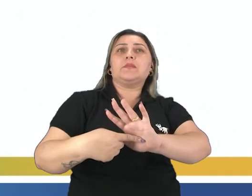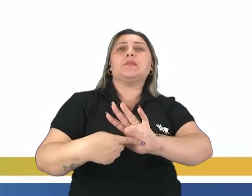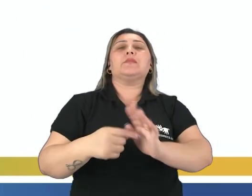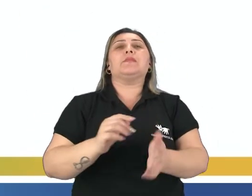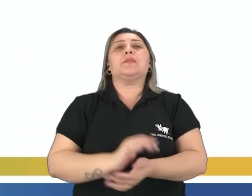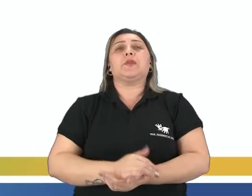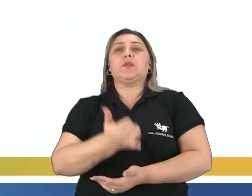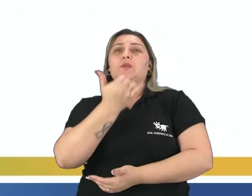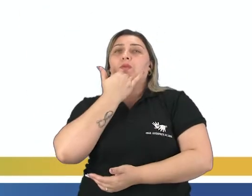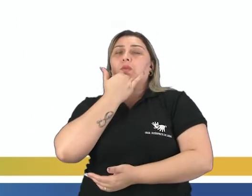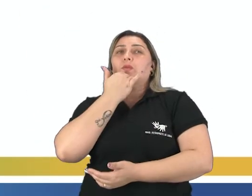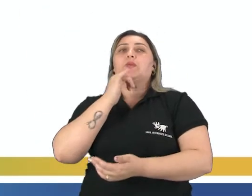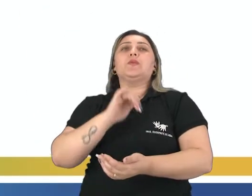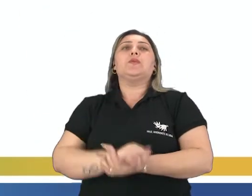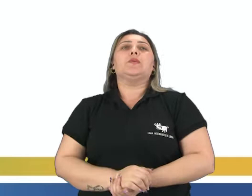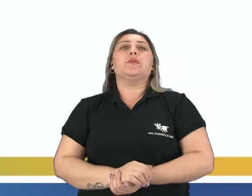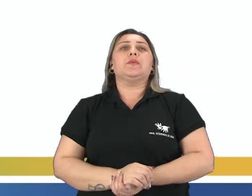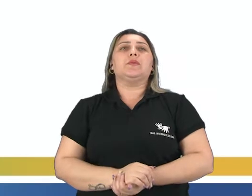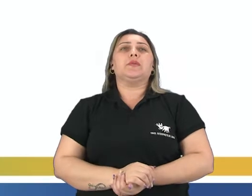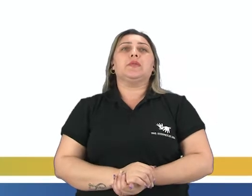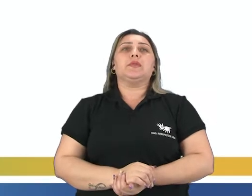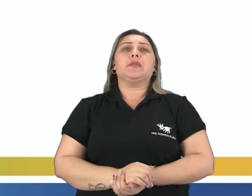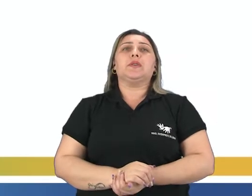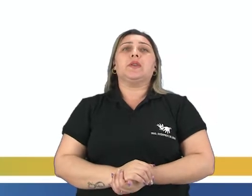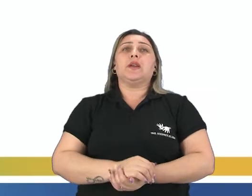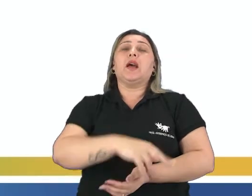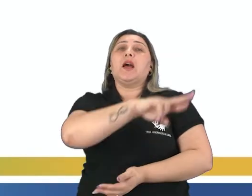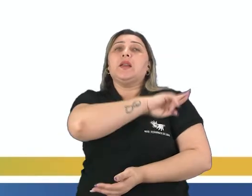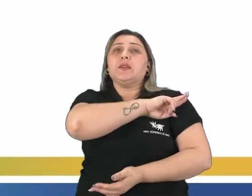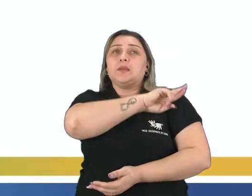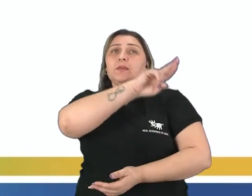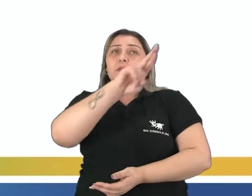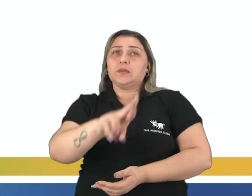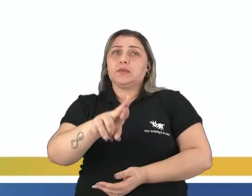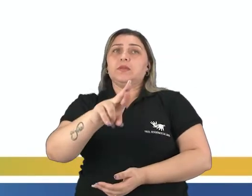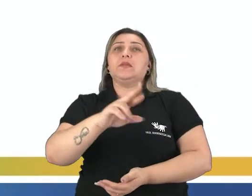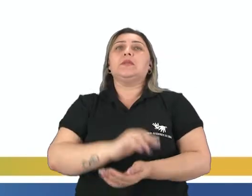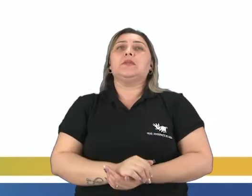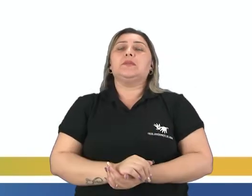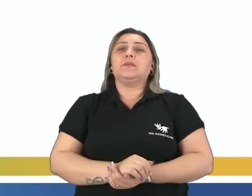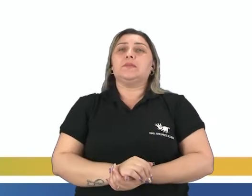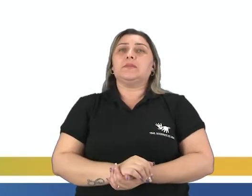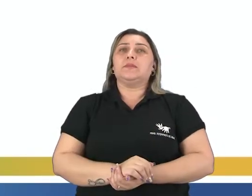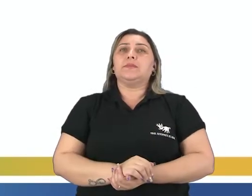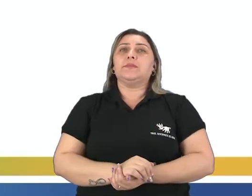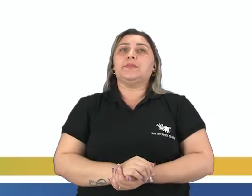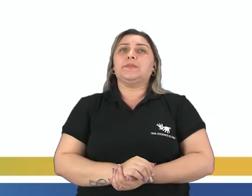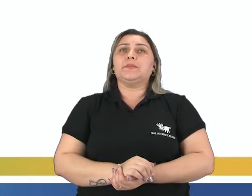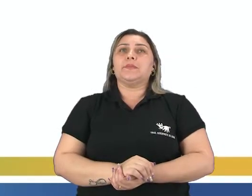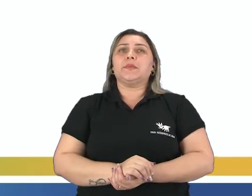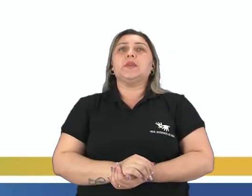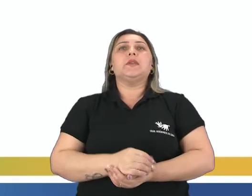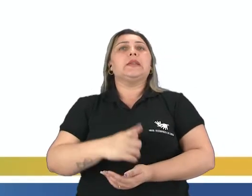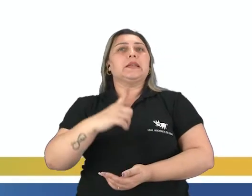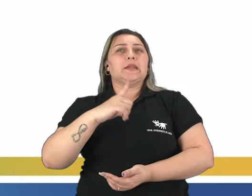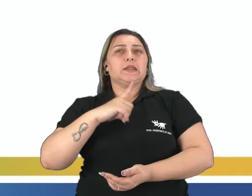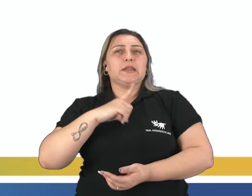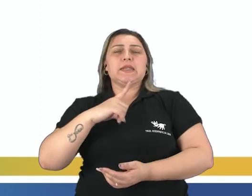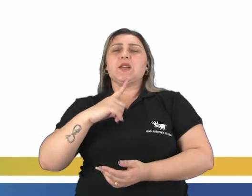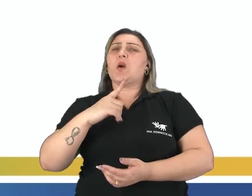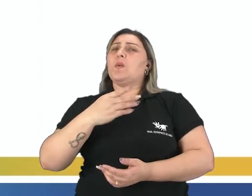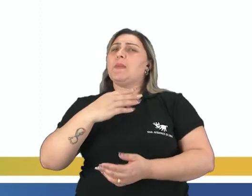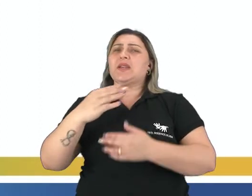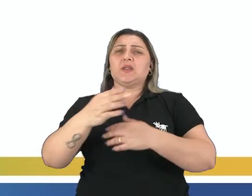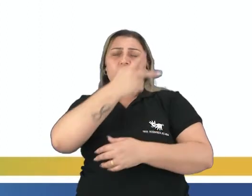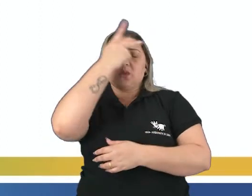perdão, troquei a tela sem querer, continuamos aqui. As representações, né, Para essas representações compareciam todos os